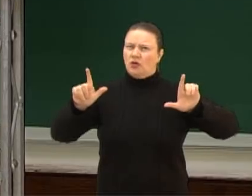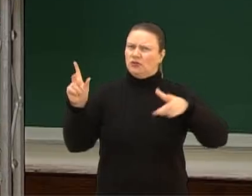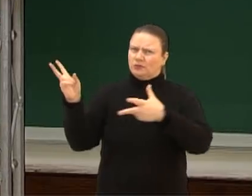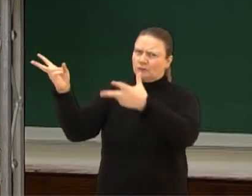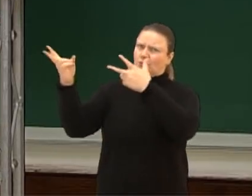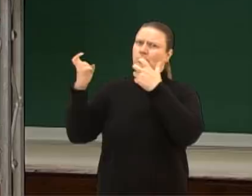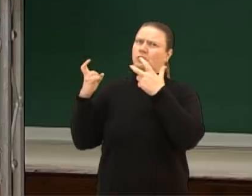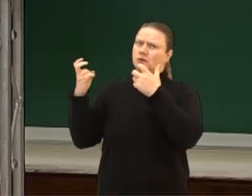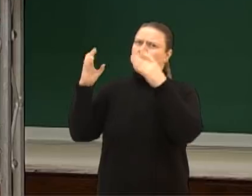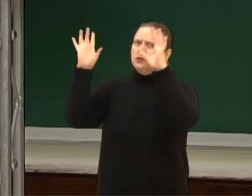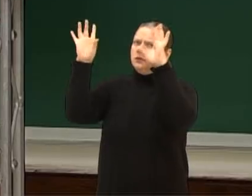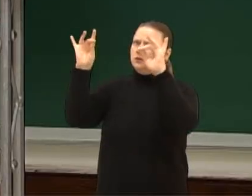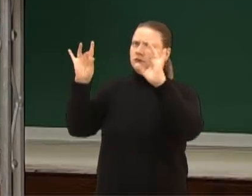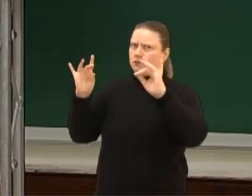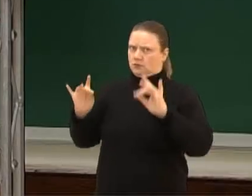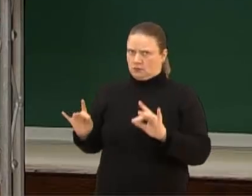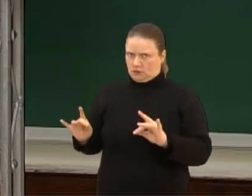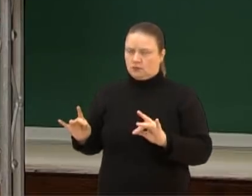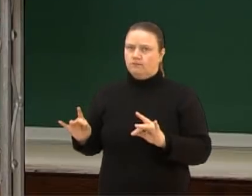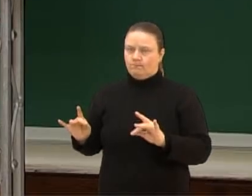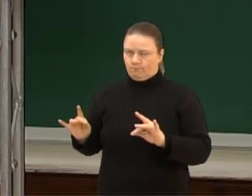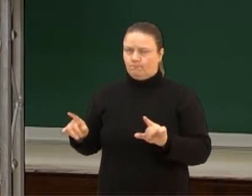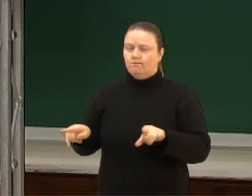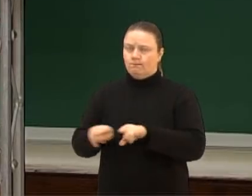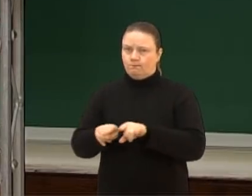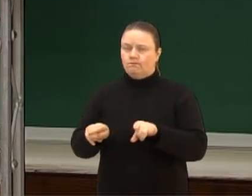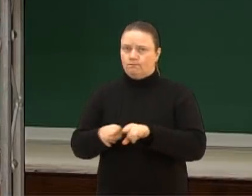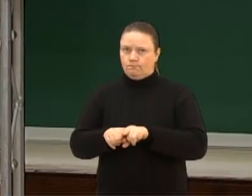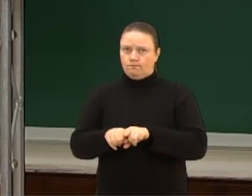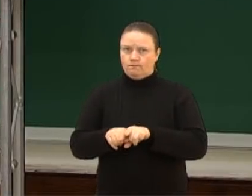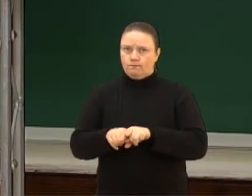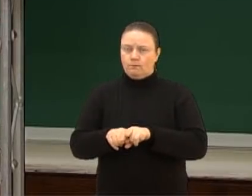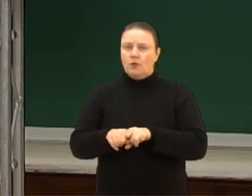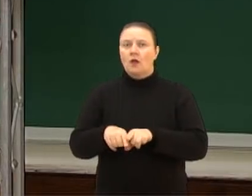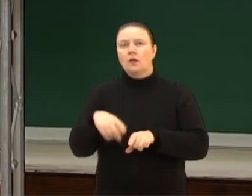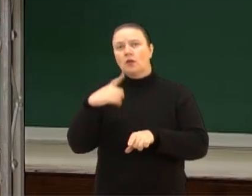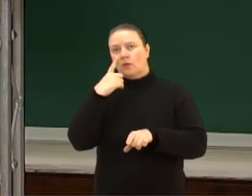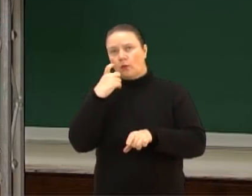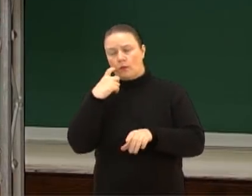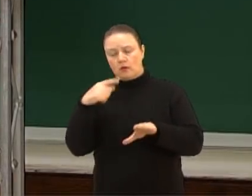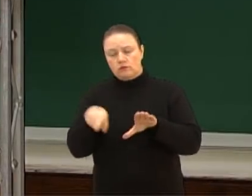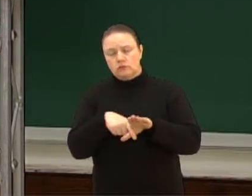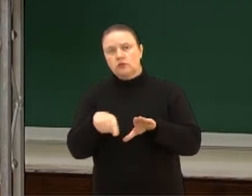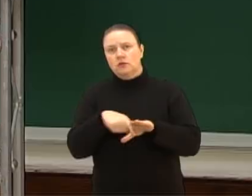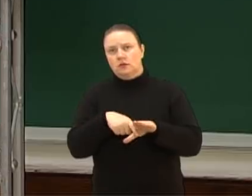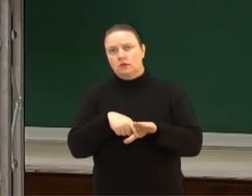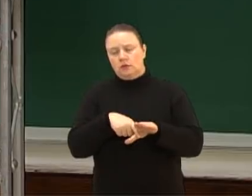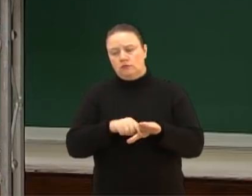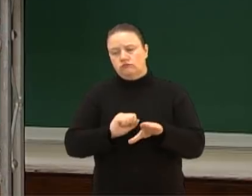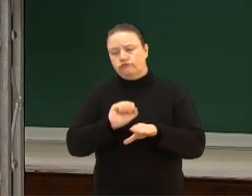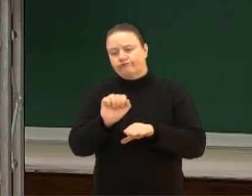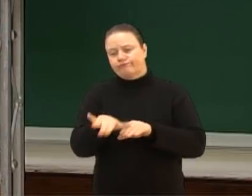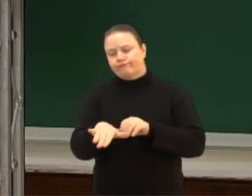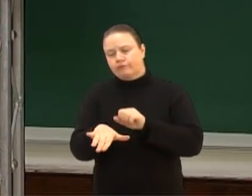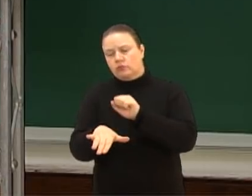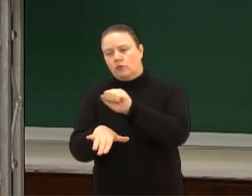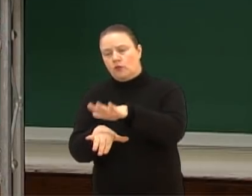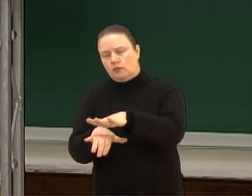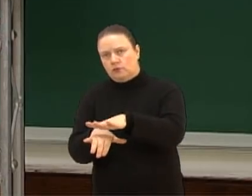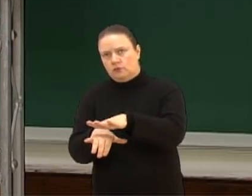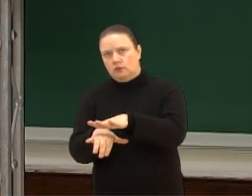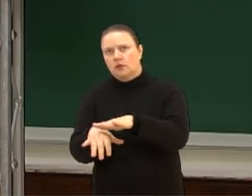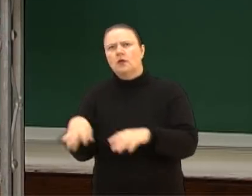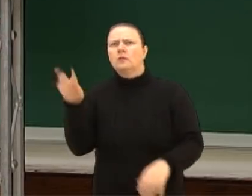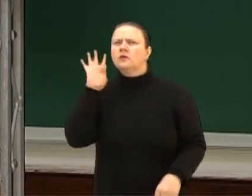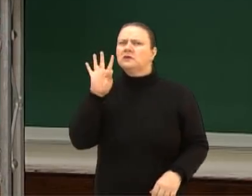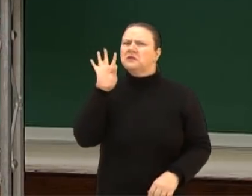detalhes aqui do cãozinho e do pé, um dos pés para fora do quadro, dessa moldura. Então é